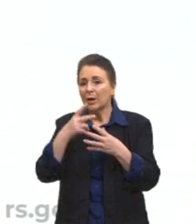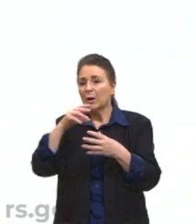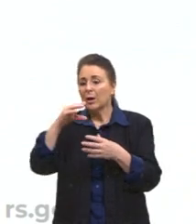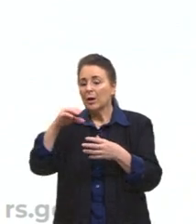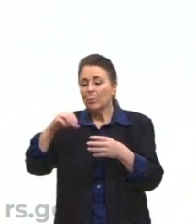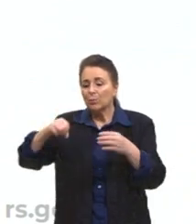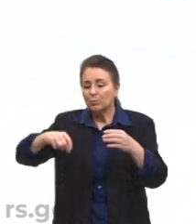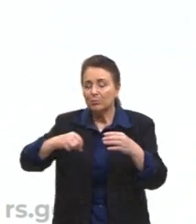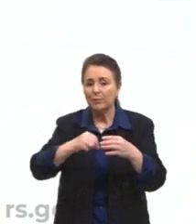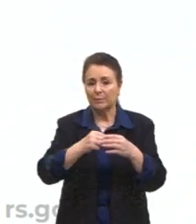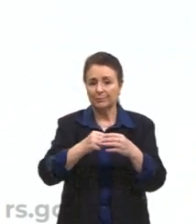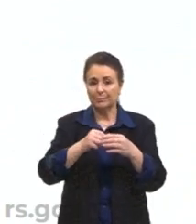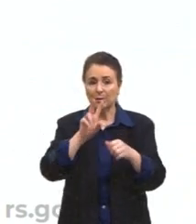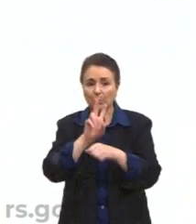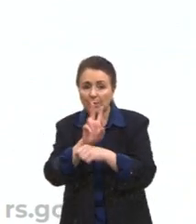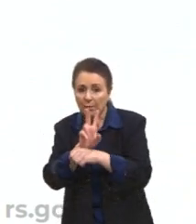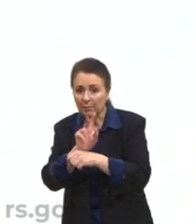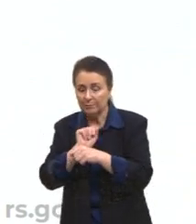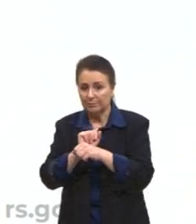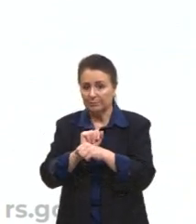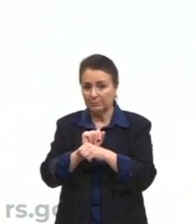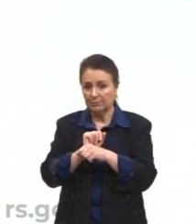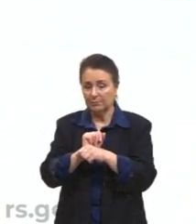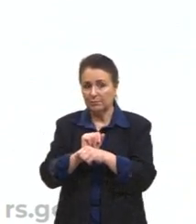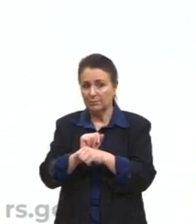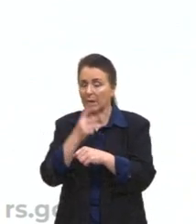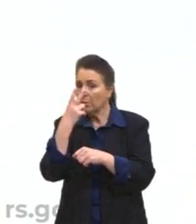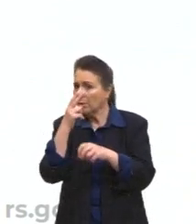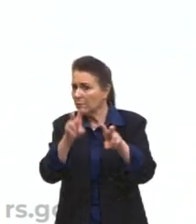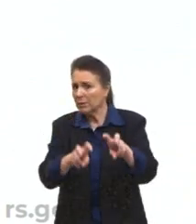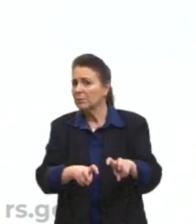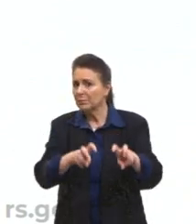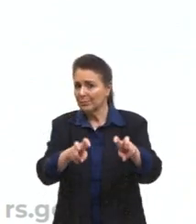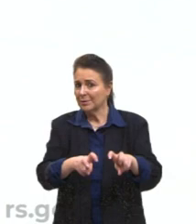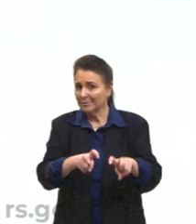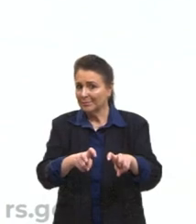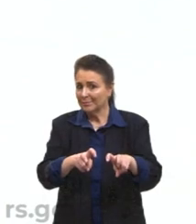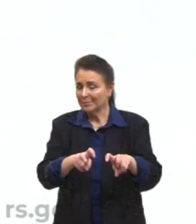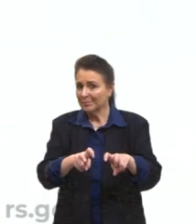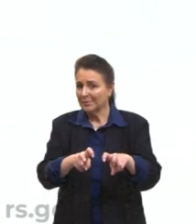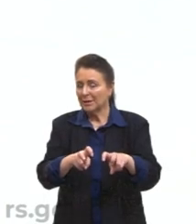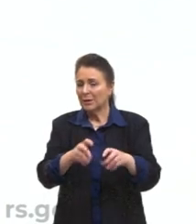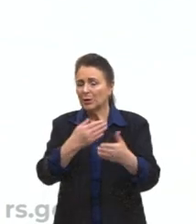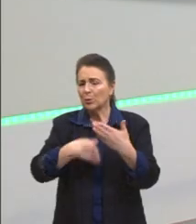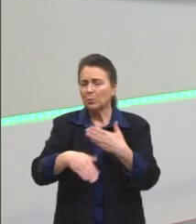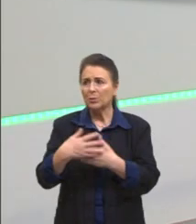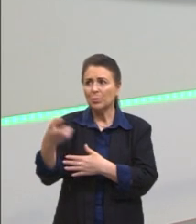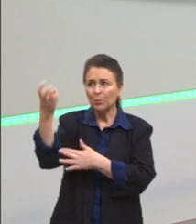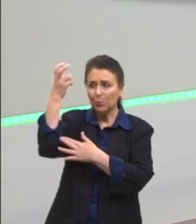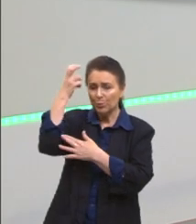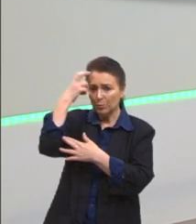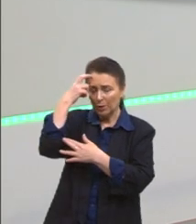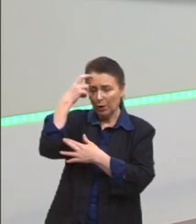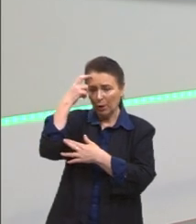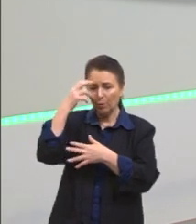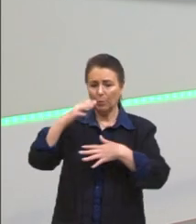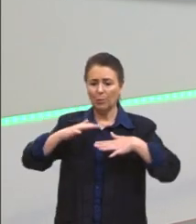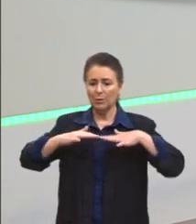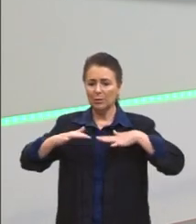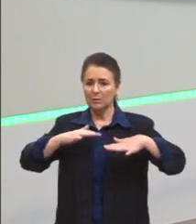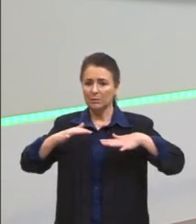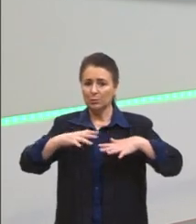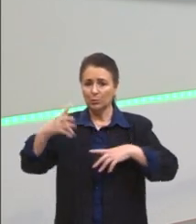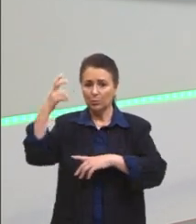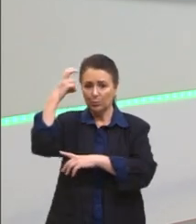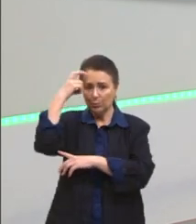cuidar por isso vender a palavra agricultura é todo esse aspecto cultural essas nossas manifestações como